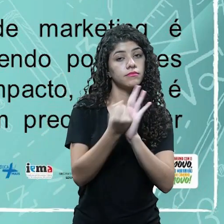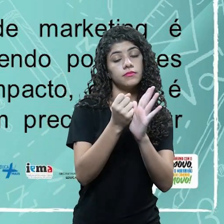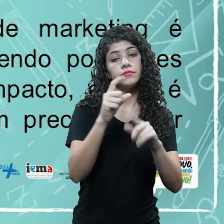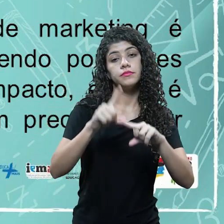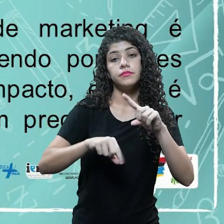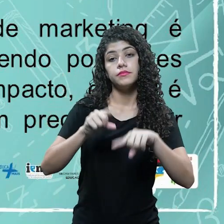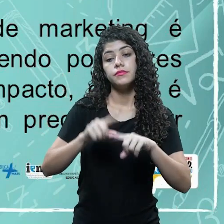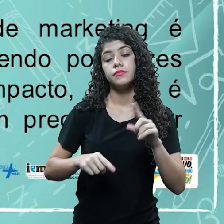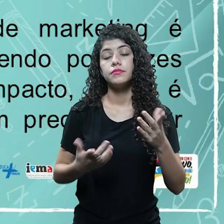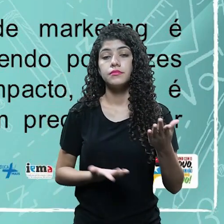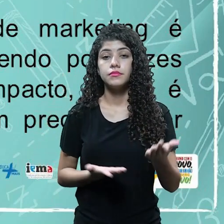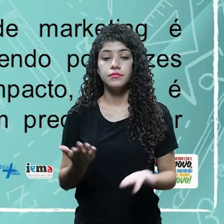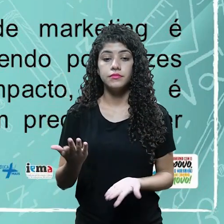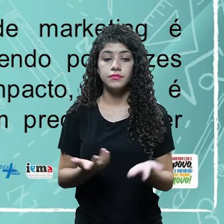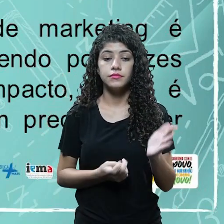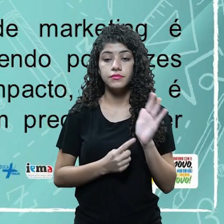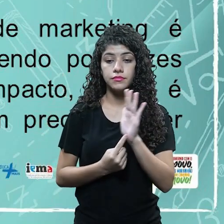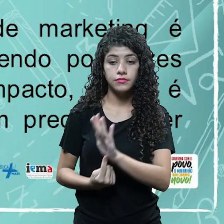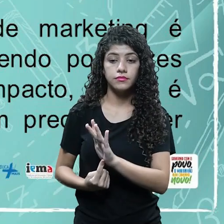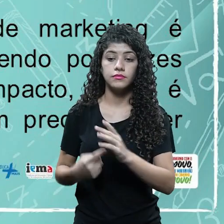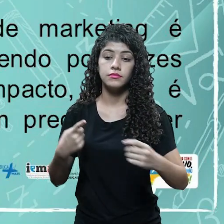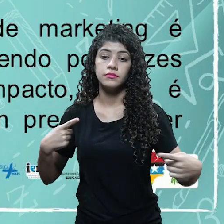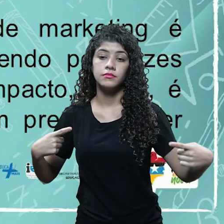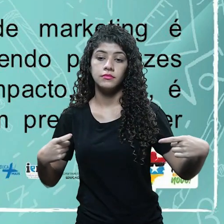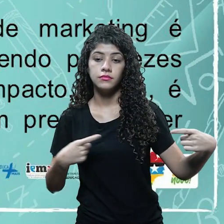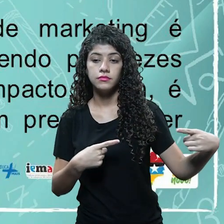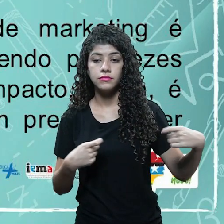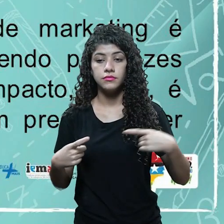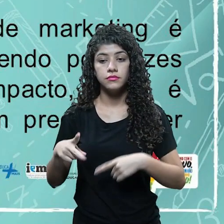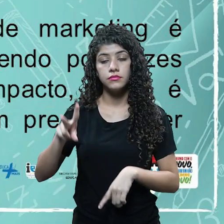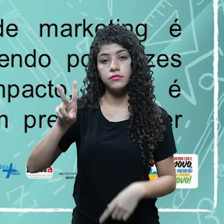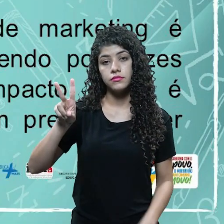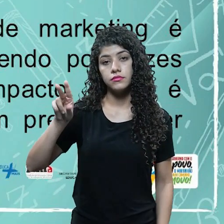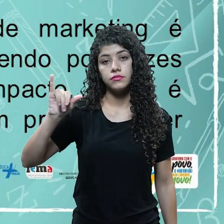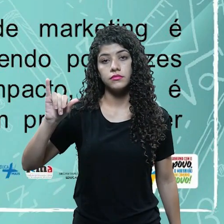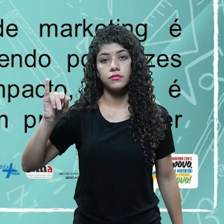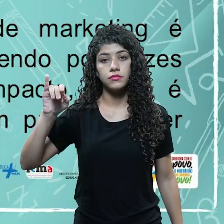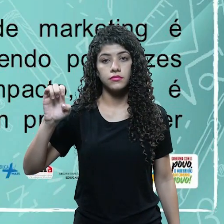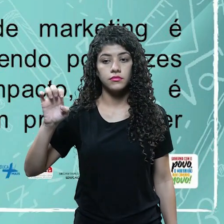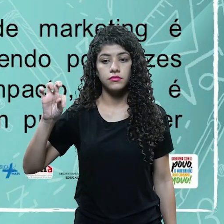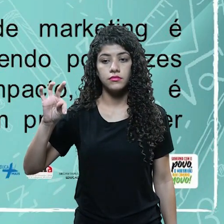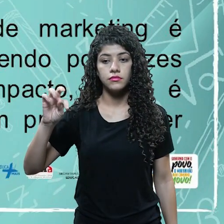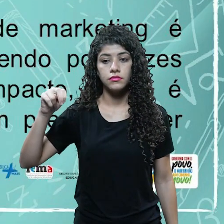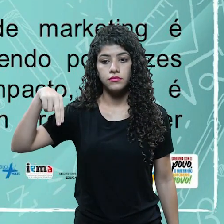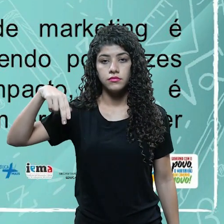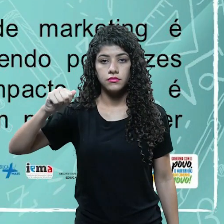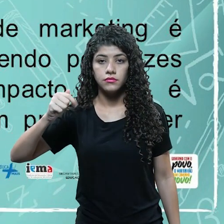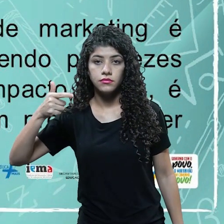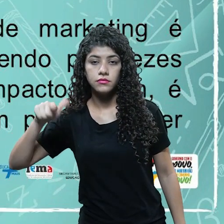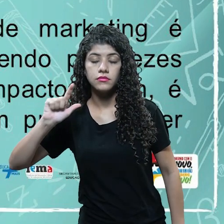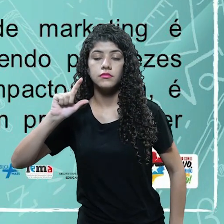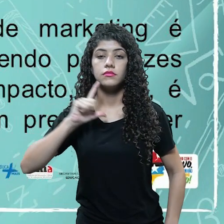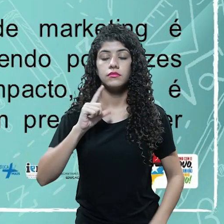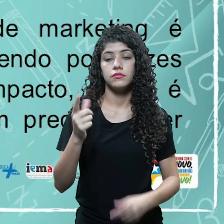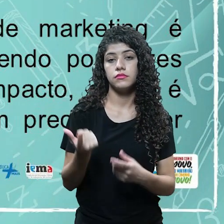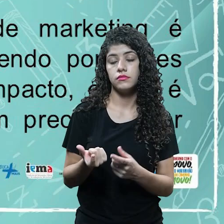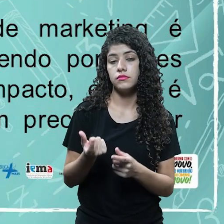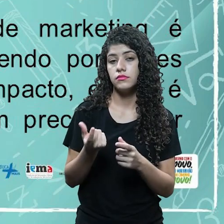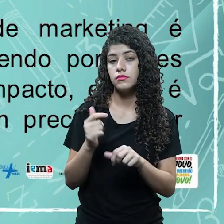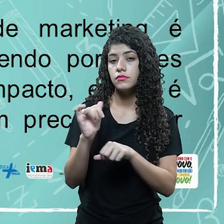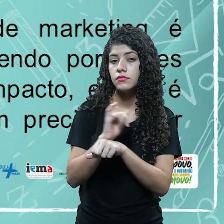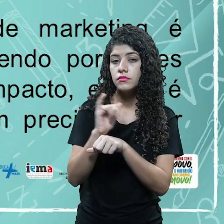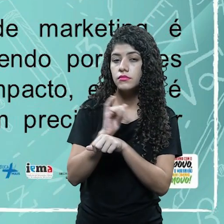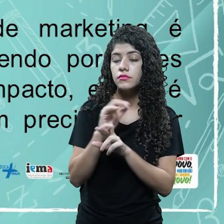foi inspirado na Guerra do Vietnã, onde os vietnamitas usavam táticas criativas e métodos incomuns para superar